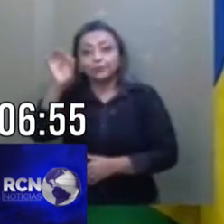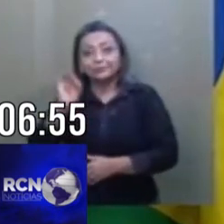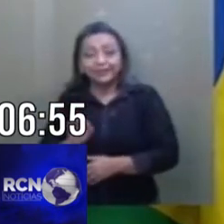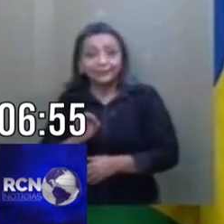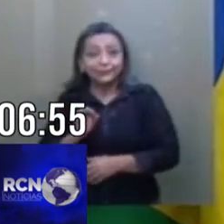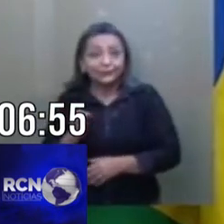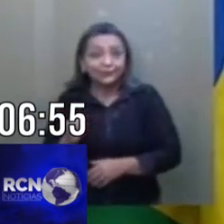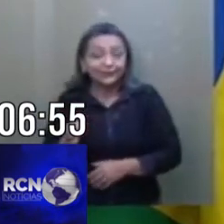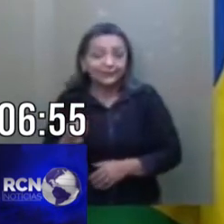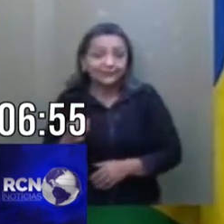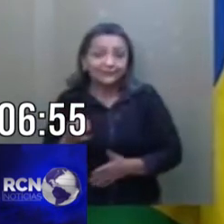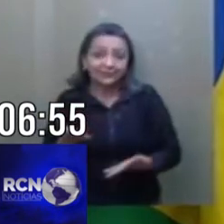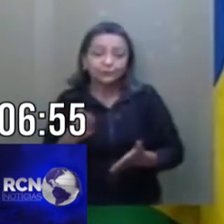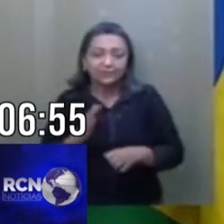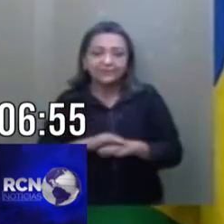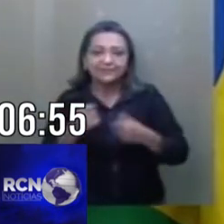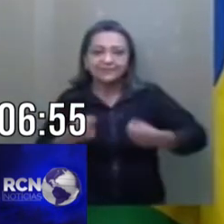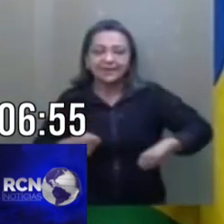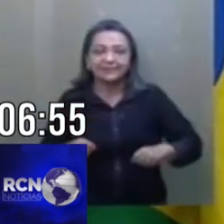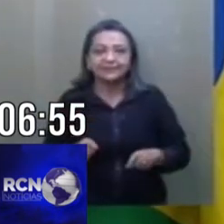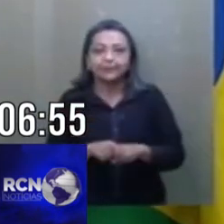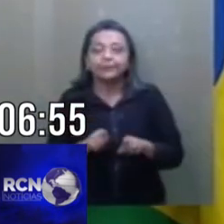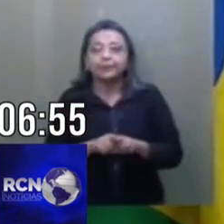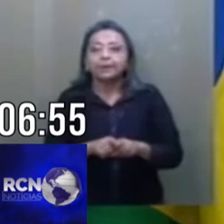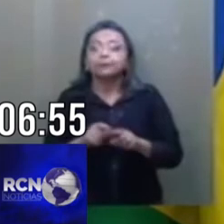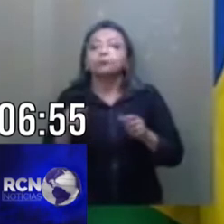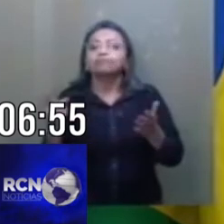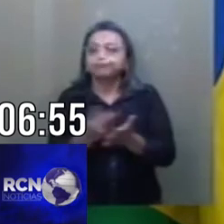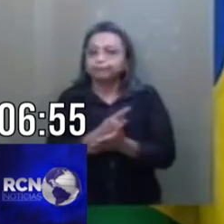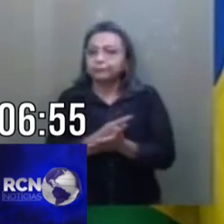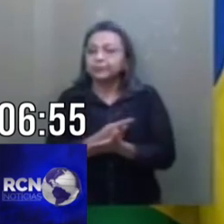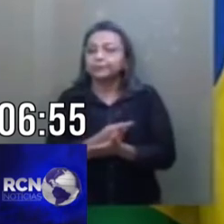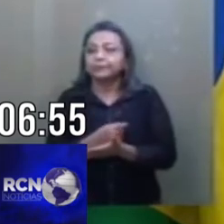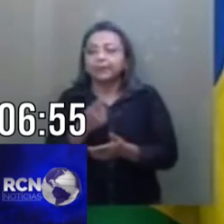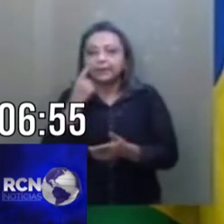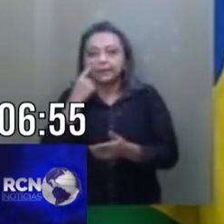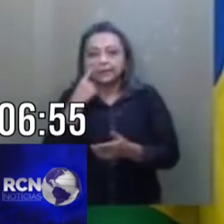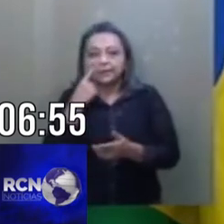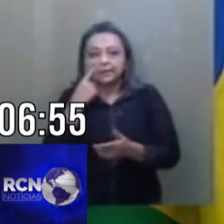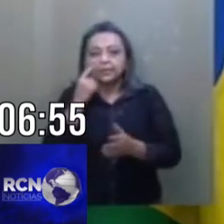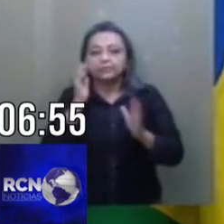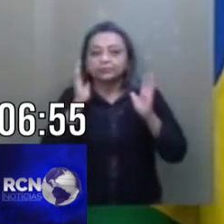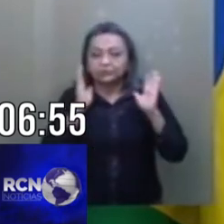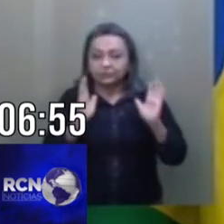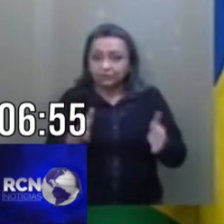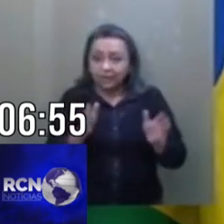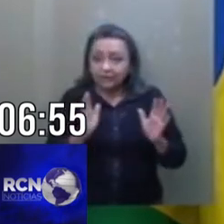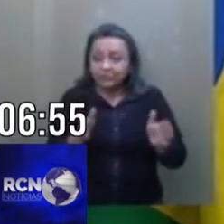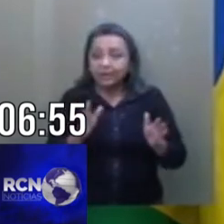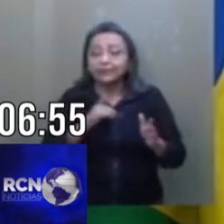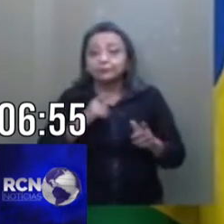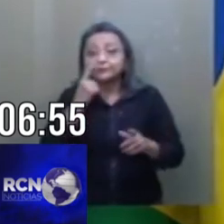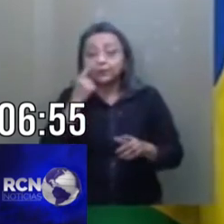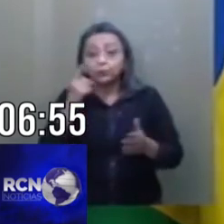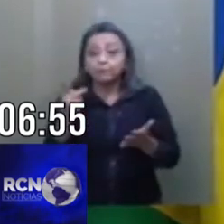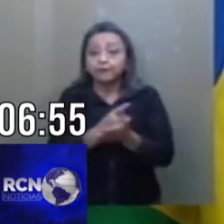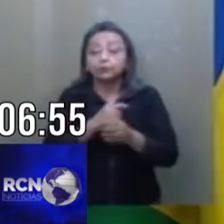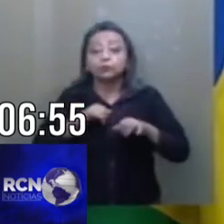das suas necessidades. Os reflexos para o plantio já chegaram nas gôndolas dos